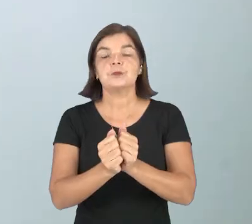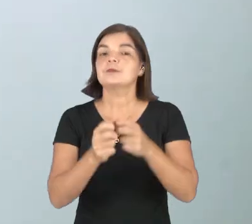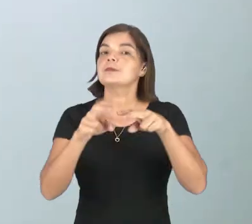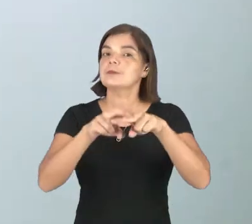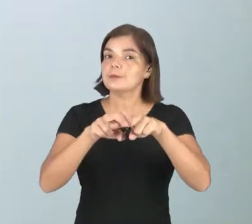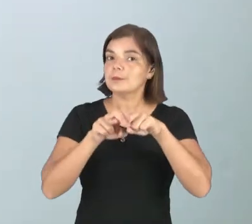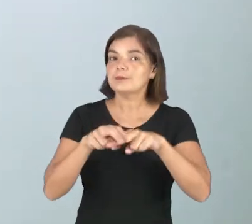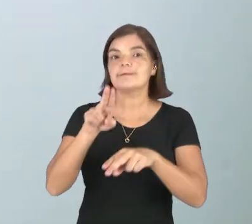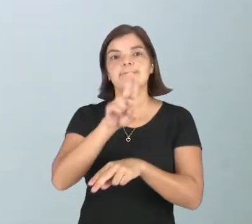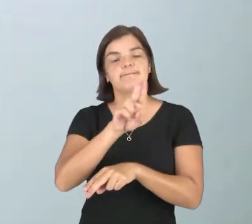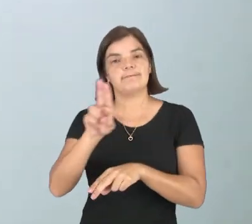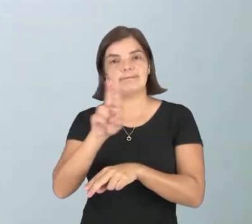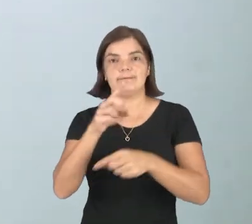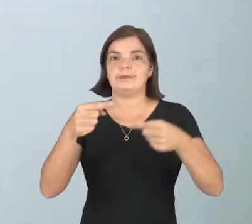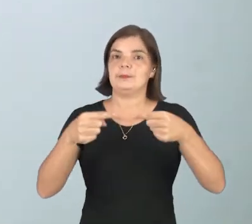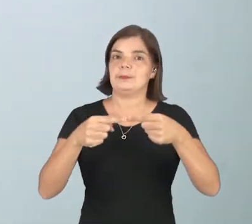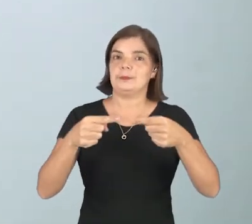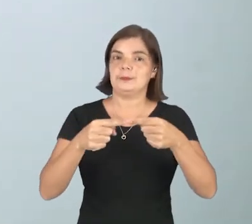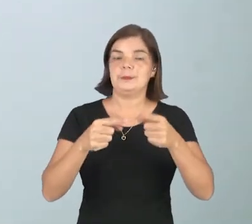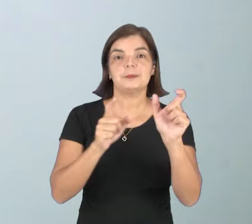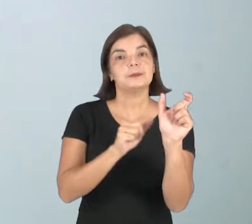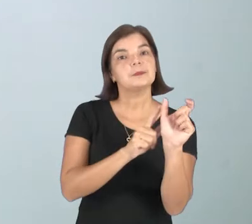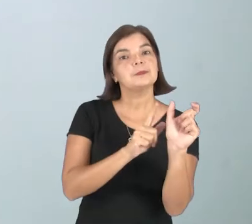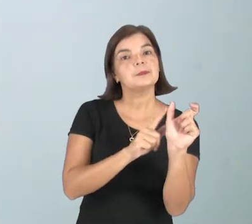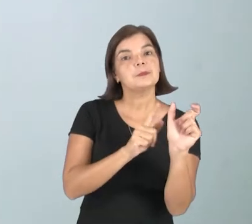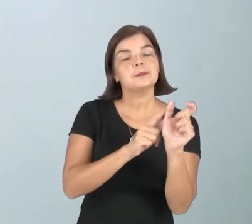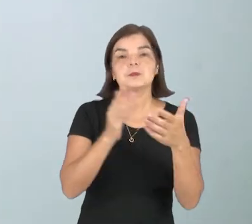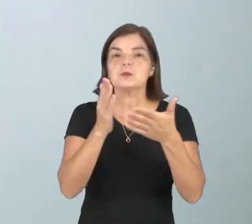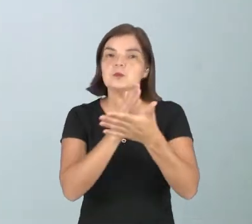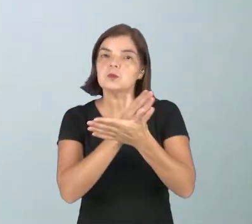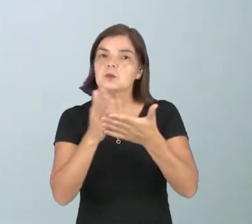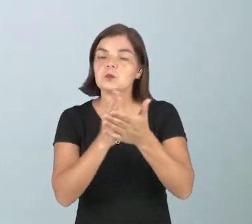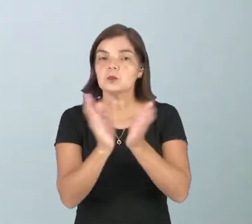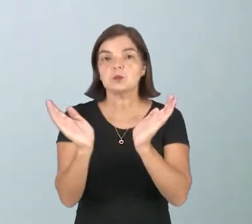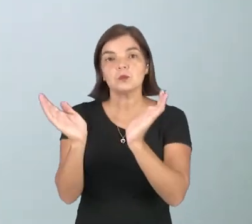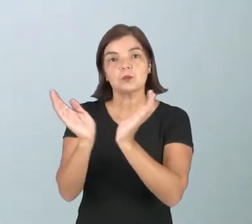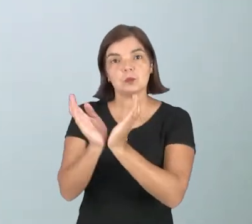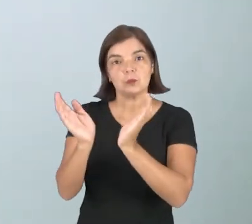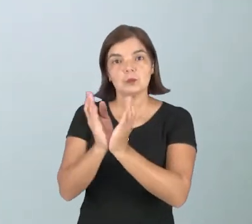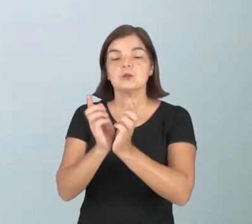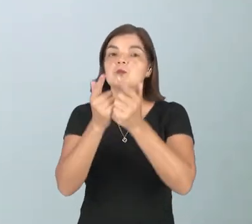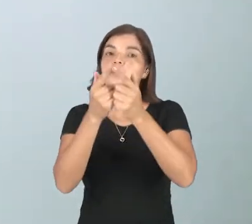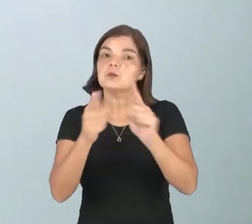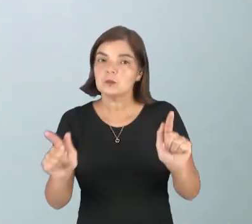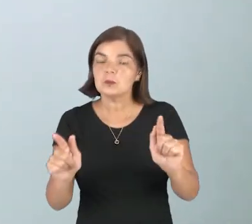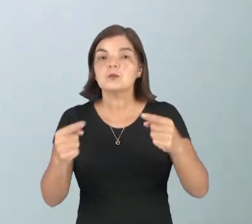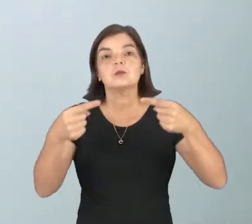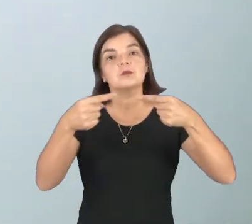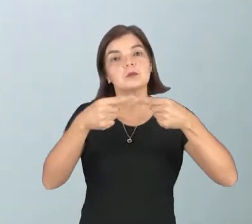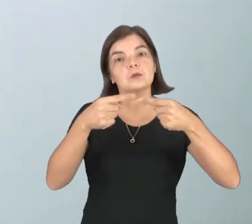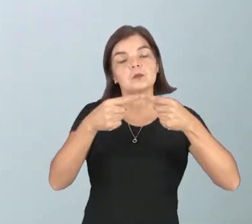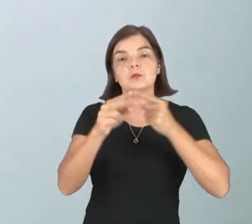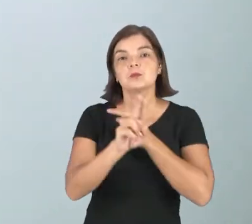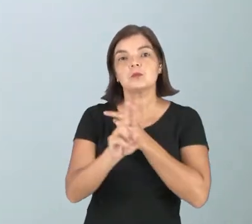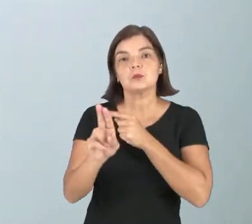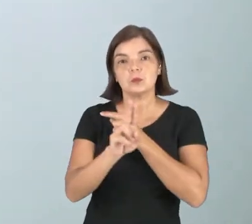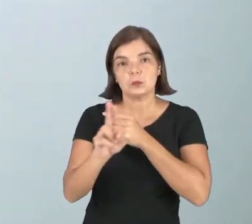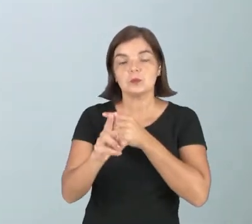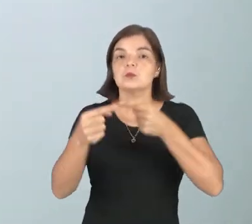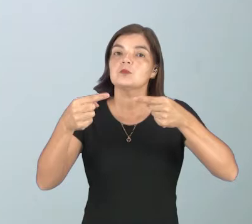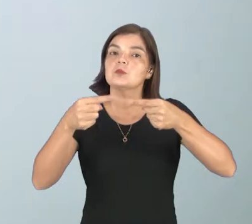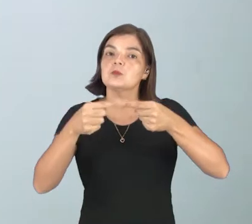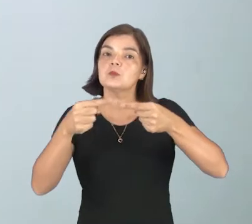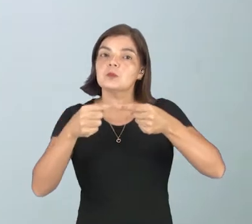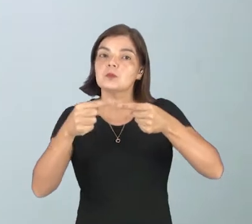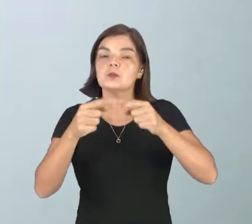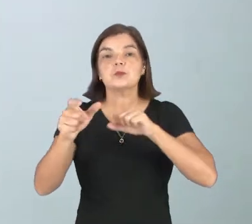trata a concordância nominal. As palavras, algumas classes gramaticais, estão concordando com o nome, estão